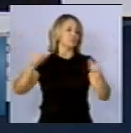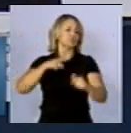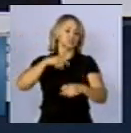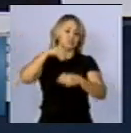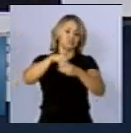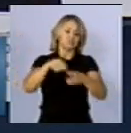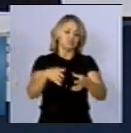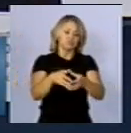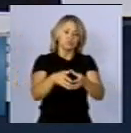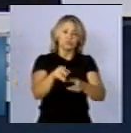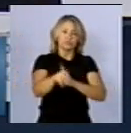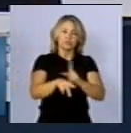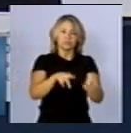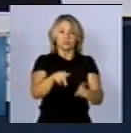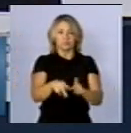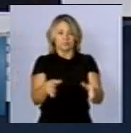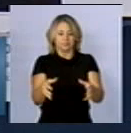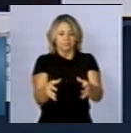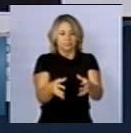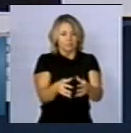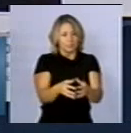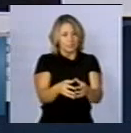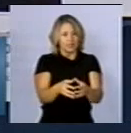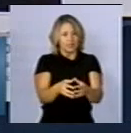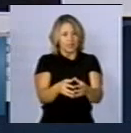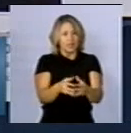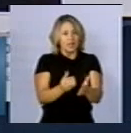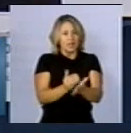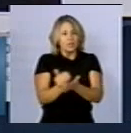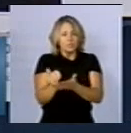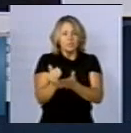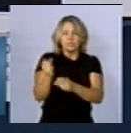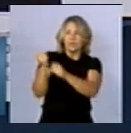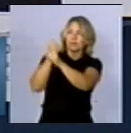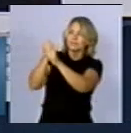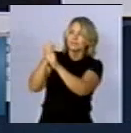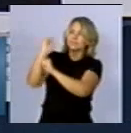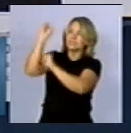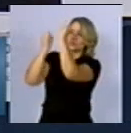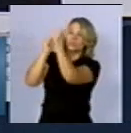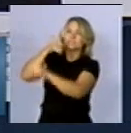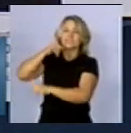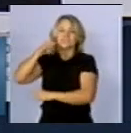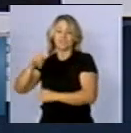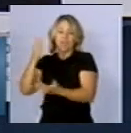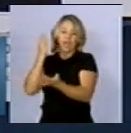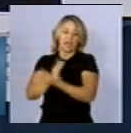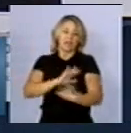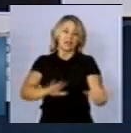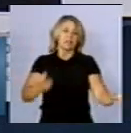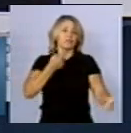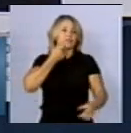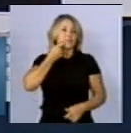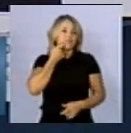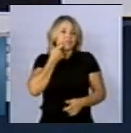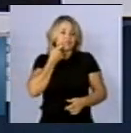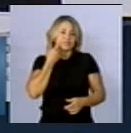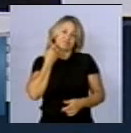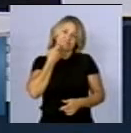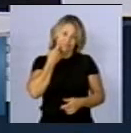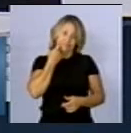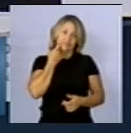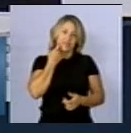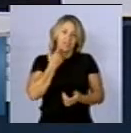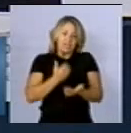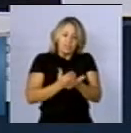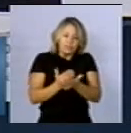etnia a vieram as hidrelétricas acabou peixe eles passaram